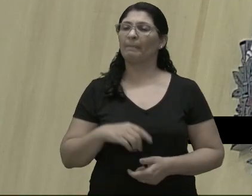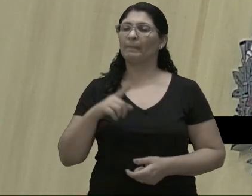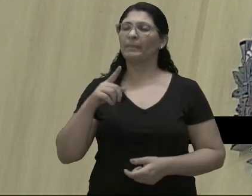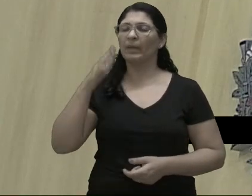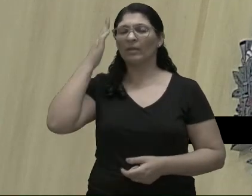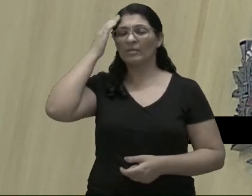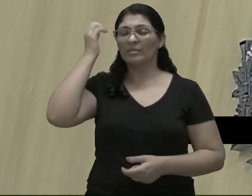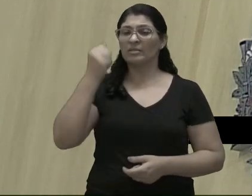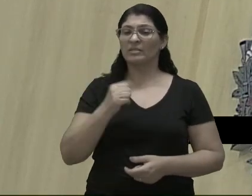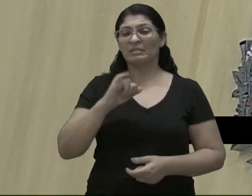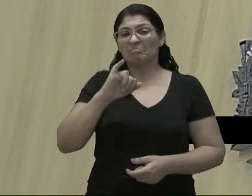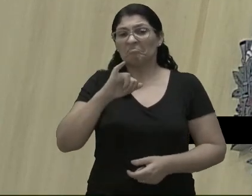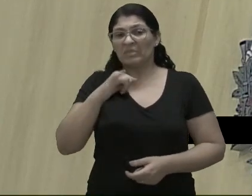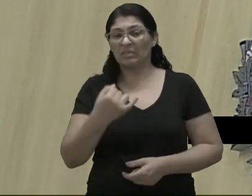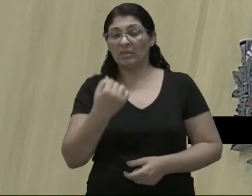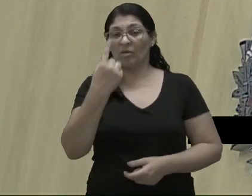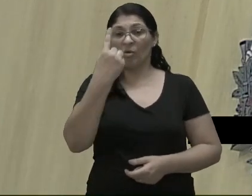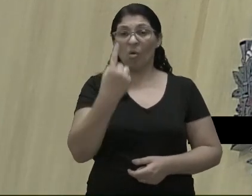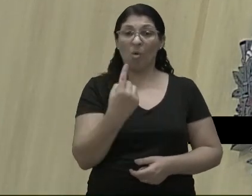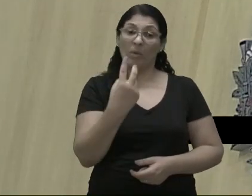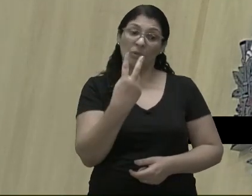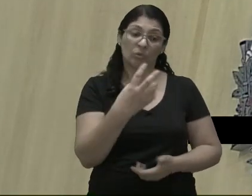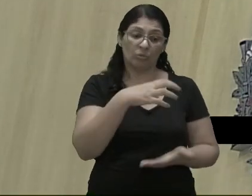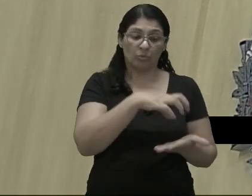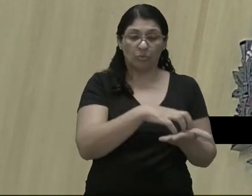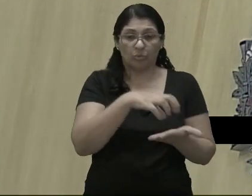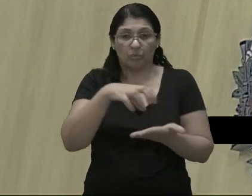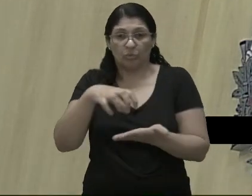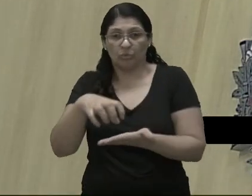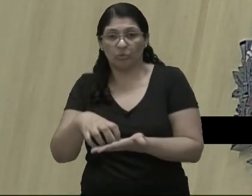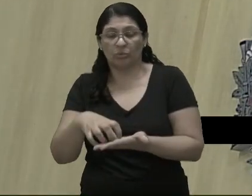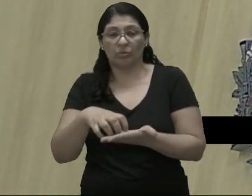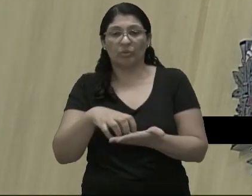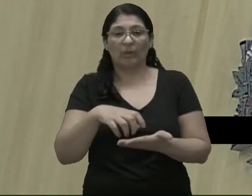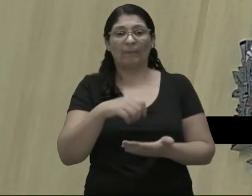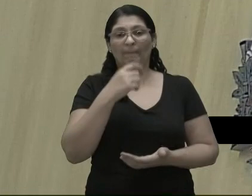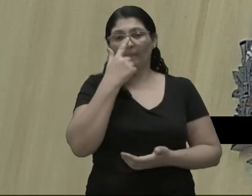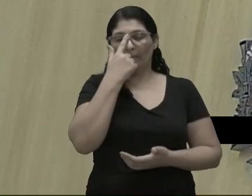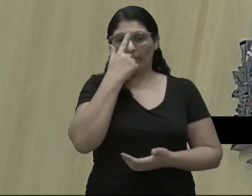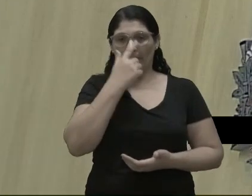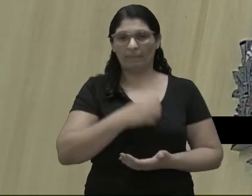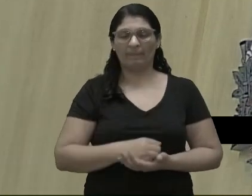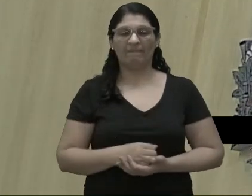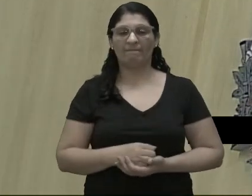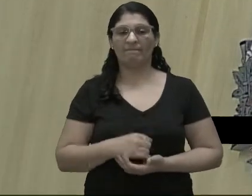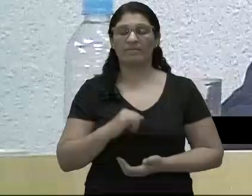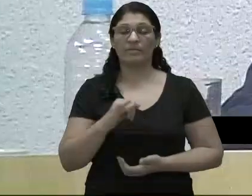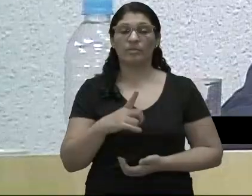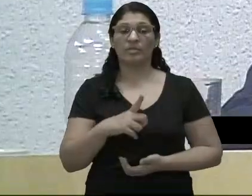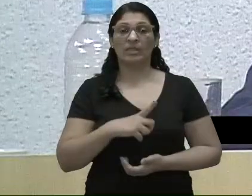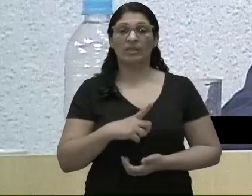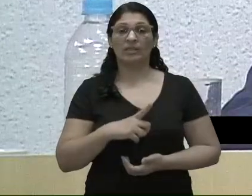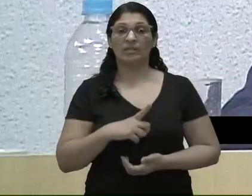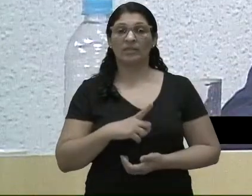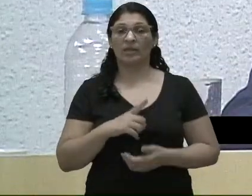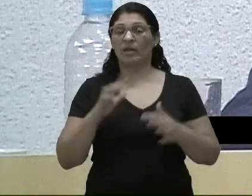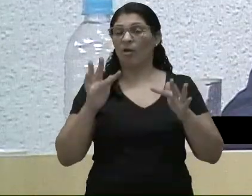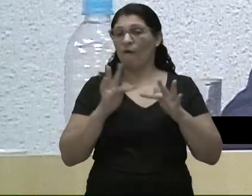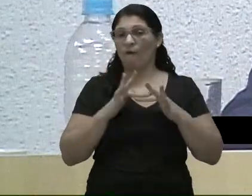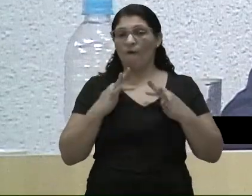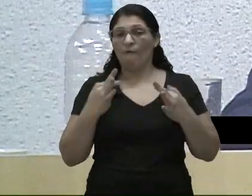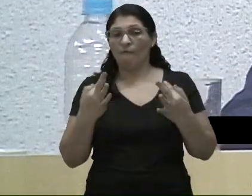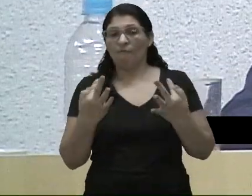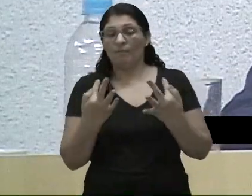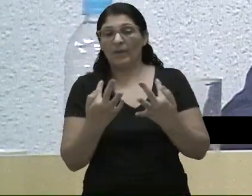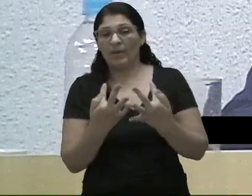duas unidades, tanto da Santa Helena quanto da San Marino, se tem algum parente de algum